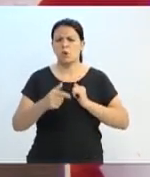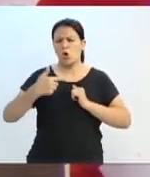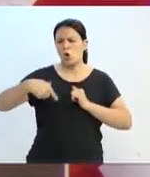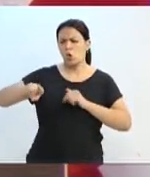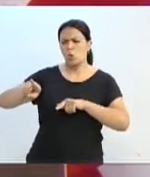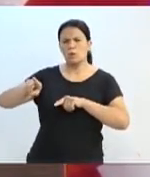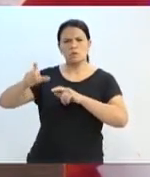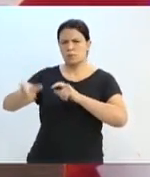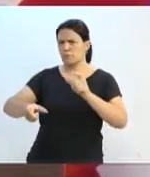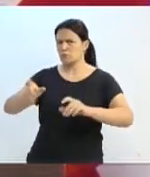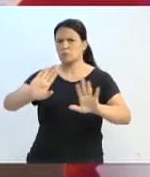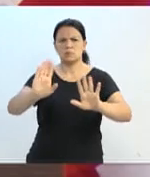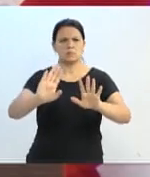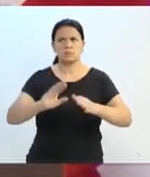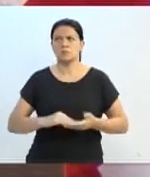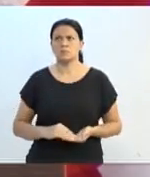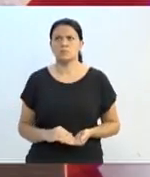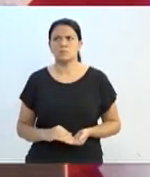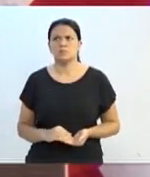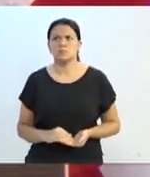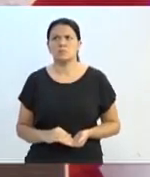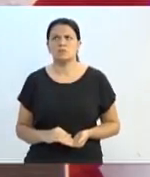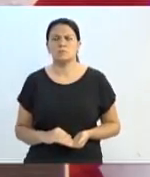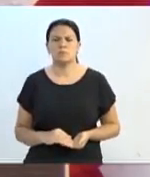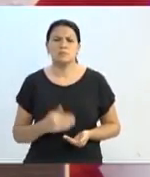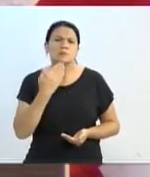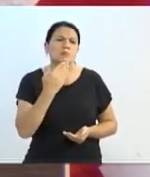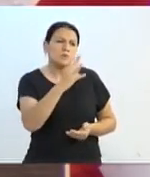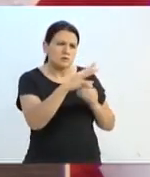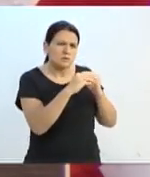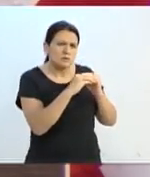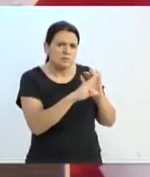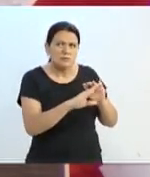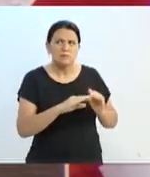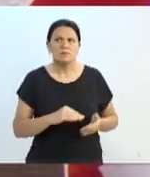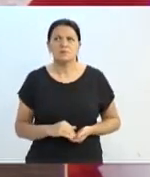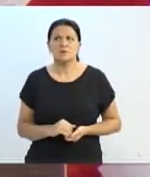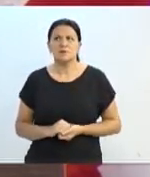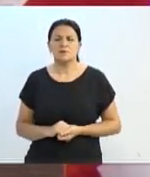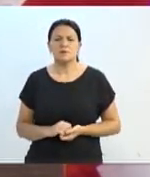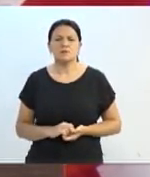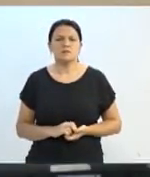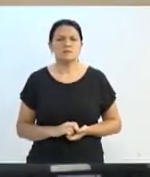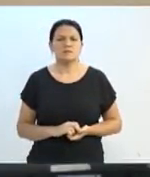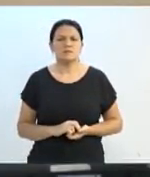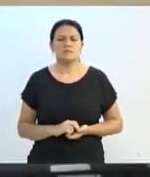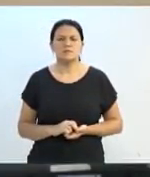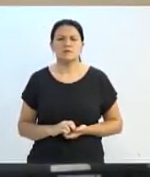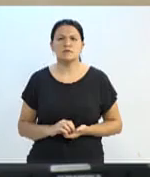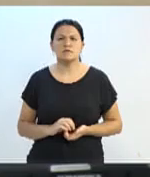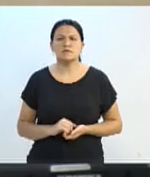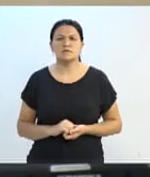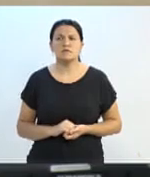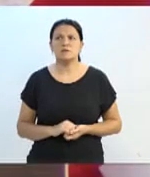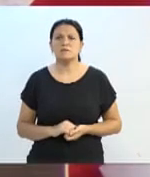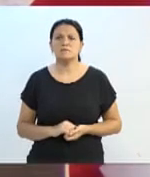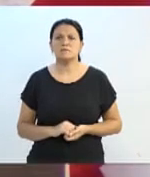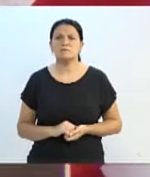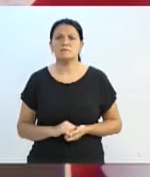apresentou, concede, ainda tem mais um minuto, né? Um minuto aí, concede mais um minuto aí para finalizar. Mais um minuto, vereador Pradelino.